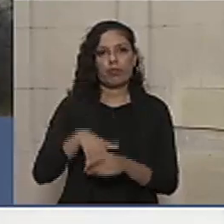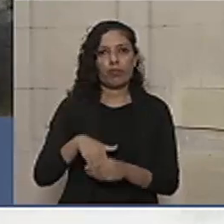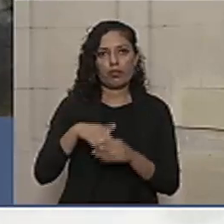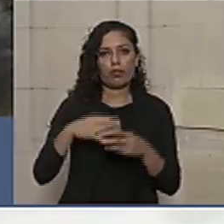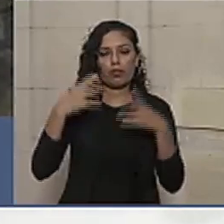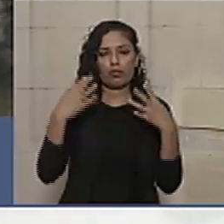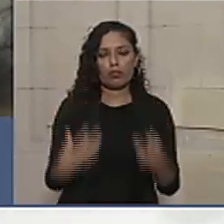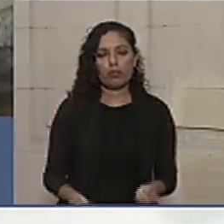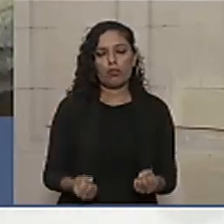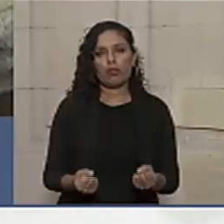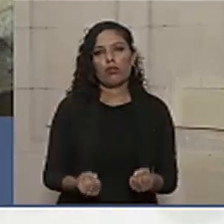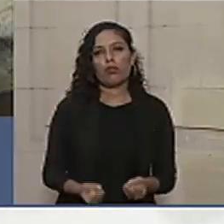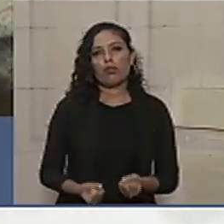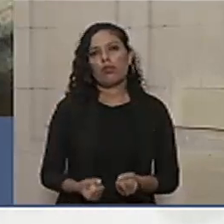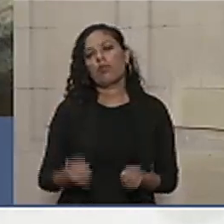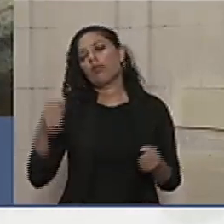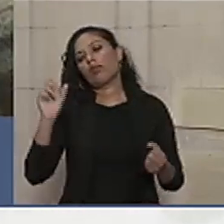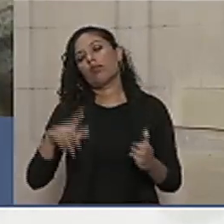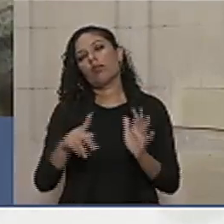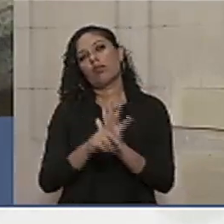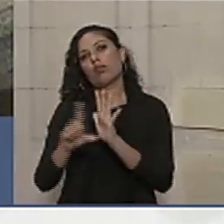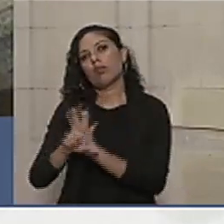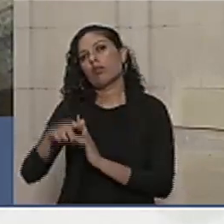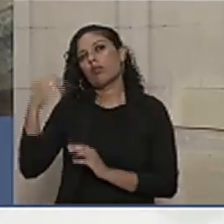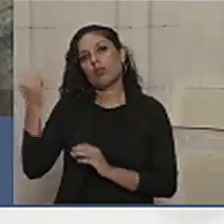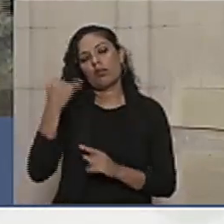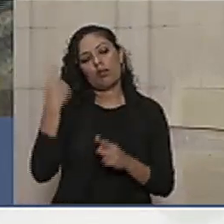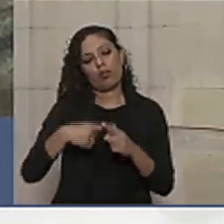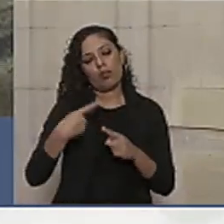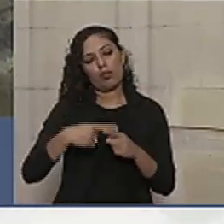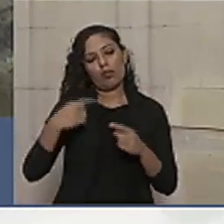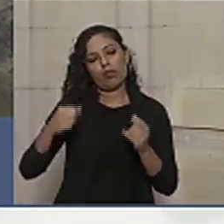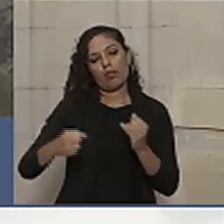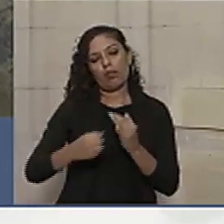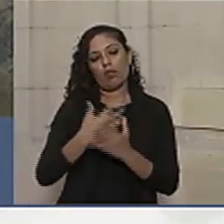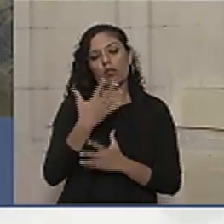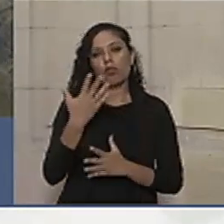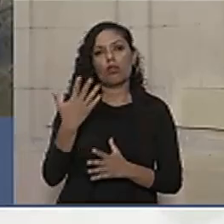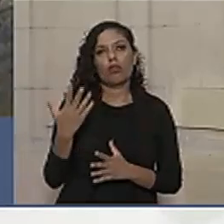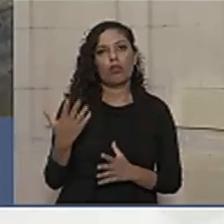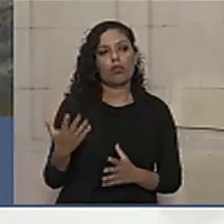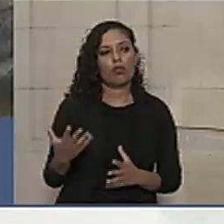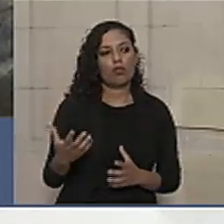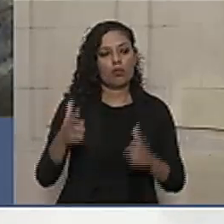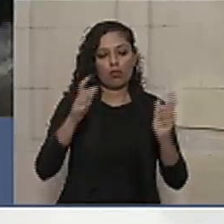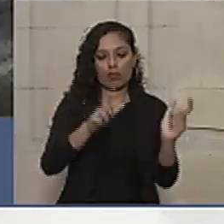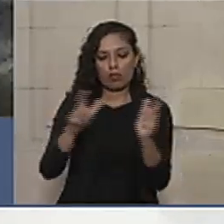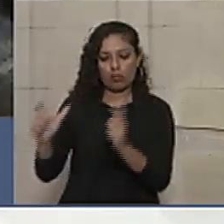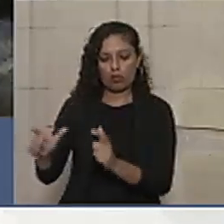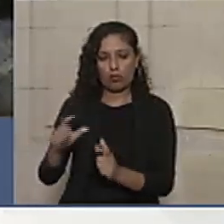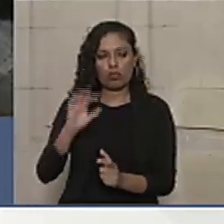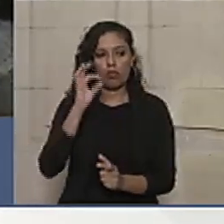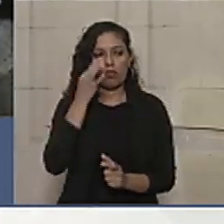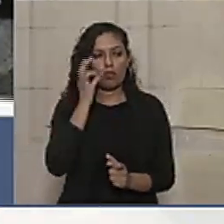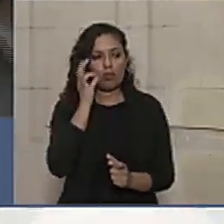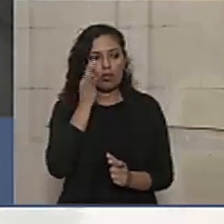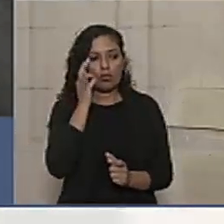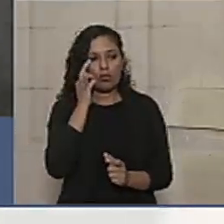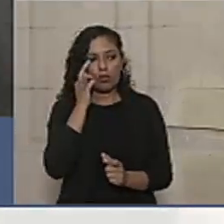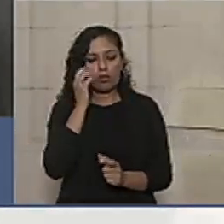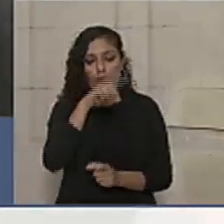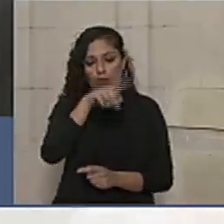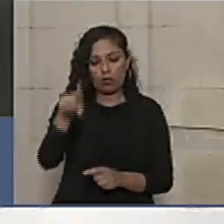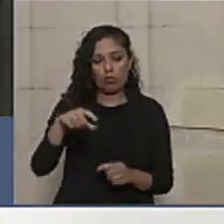favorável. E é um projeto importante, porque hoje em dia são milhões de cápsulas de café. E essas cápsulas de café